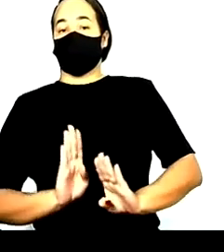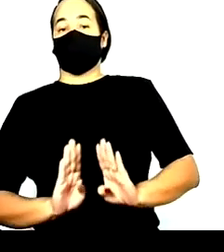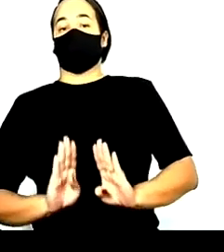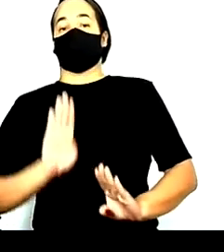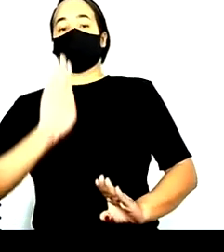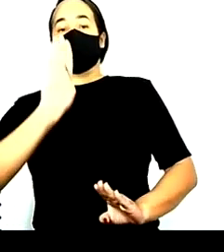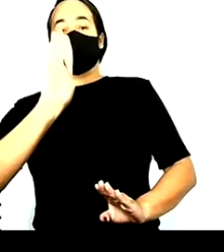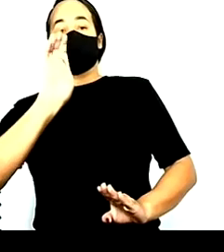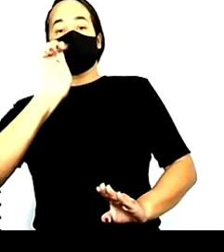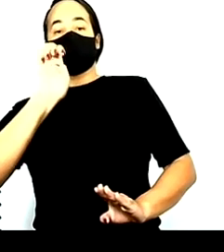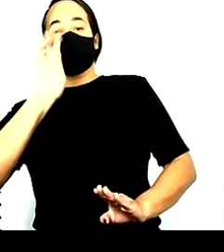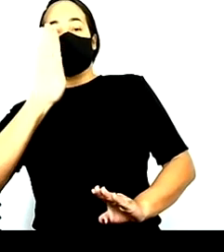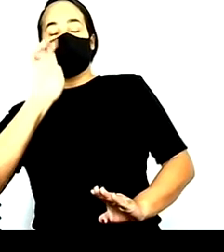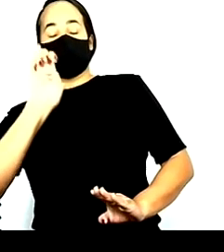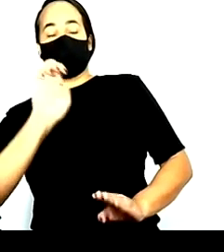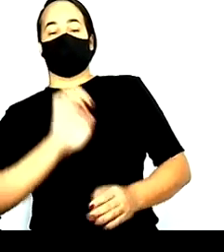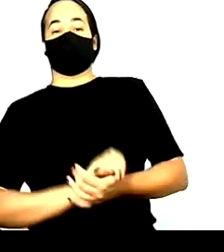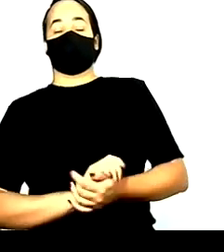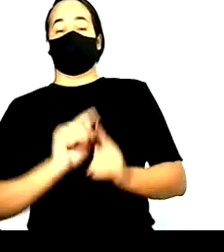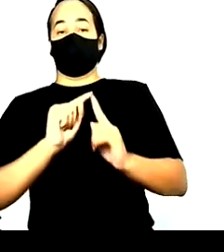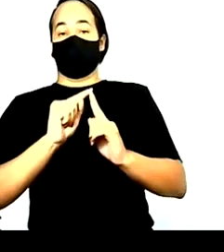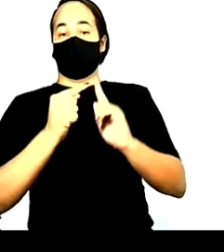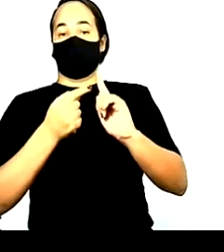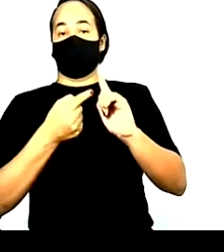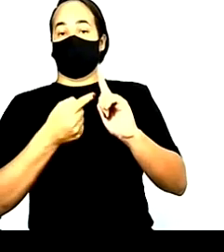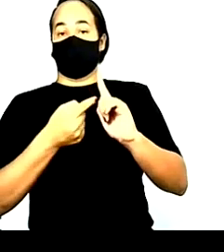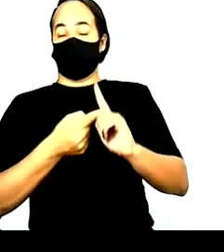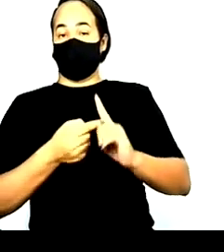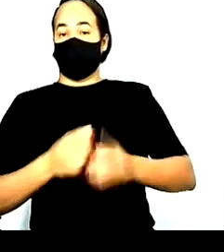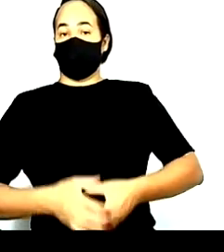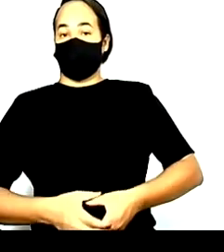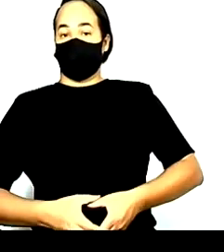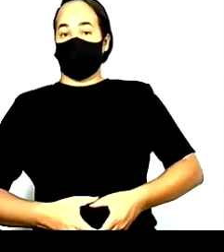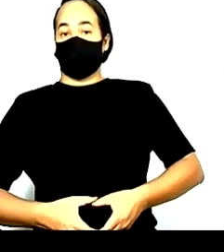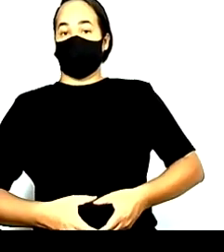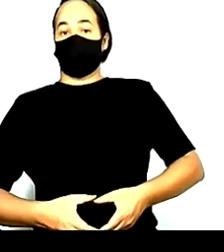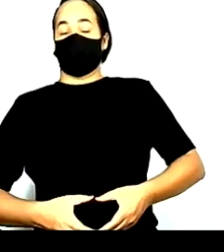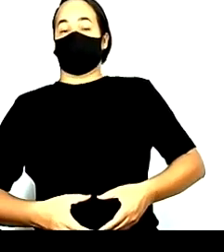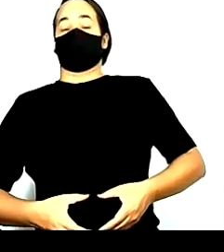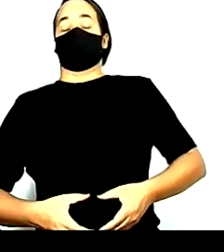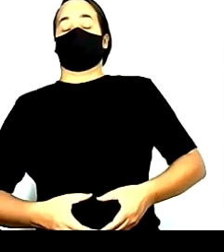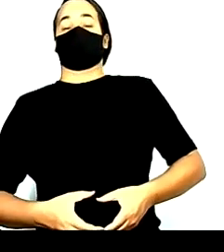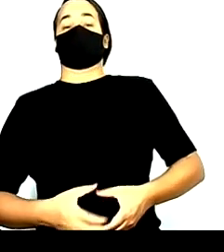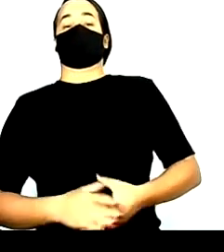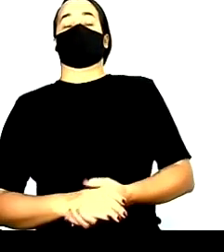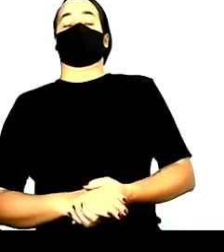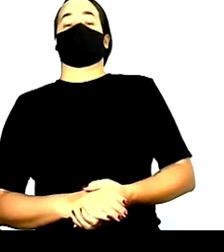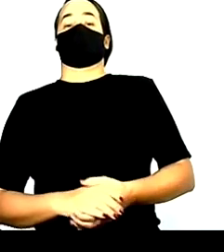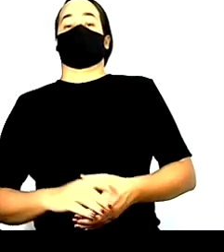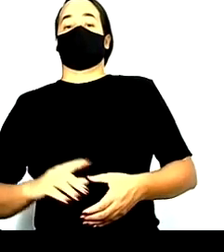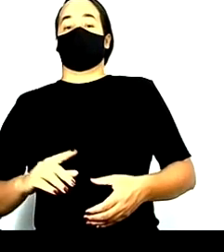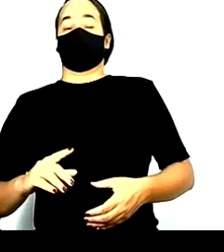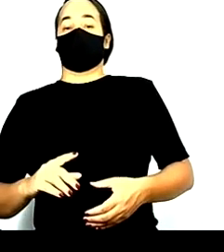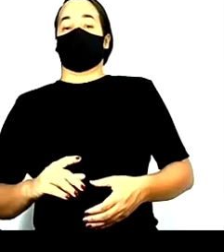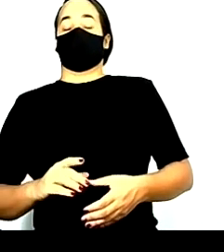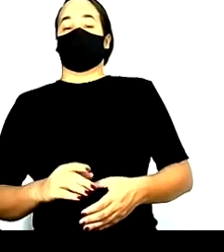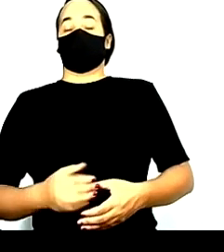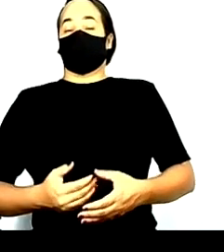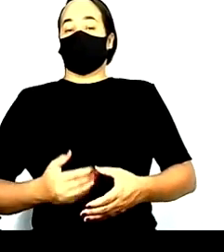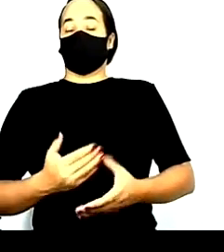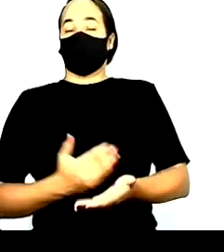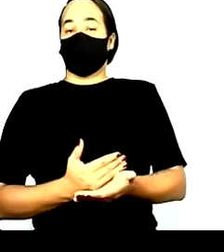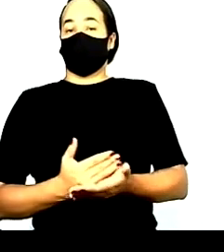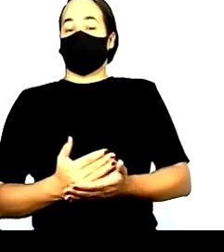gravidez, ele vai se expandir, acomodando o embrião que se desenvolve até o nascimento. Sabemos que aquele embrião ele vai crescer, ele vai começar a